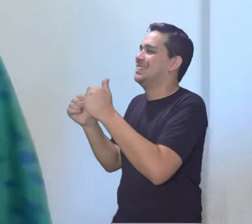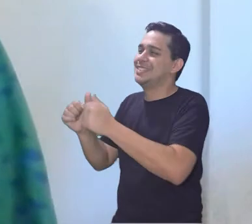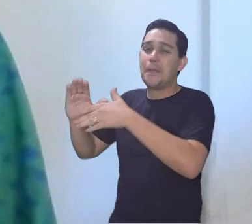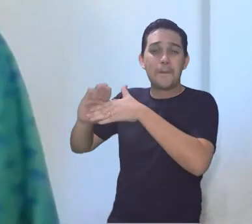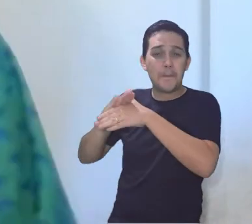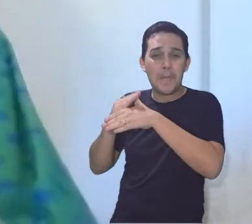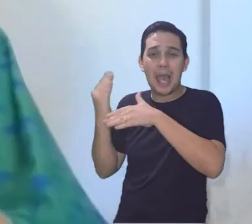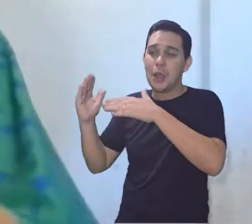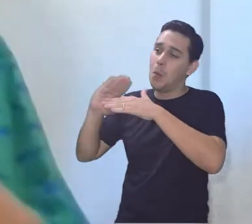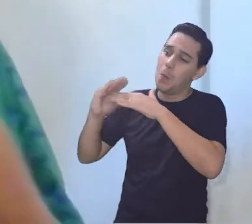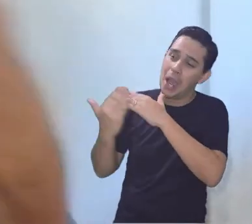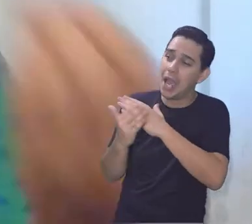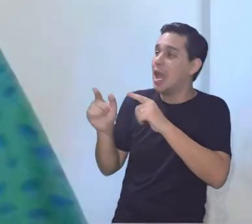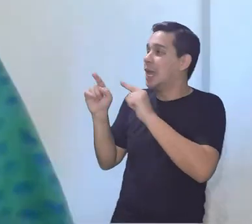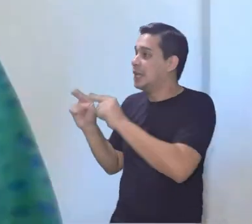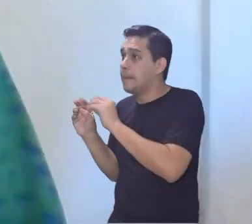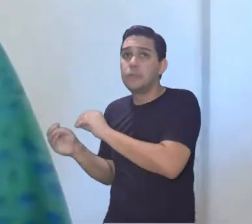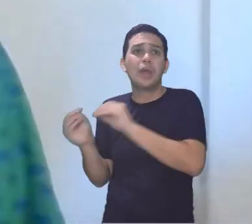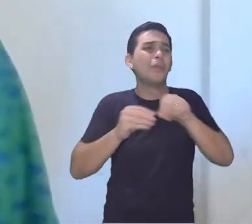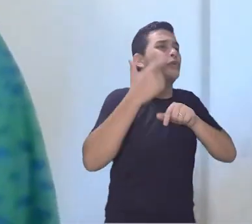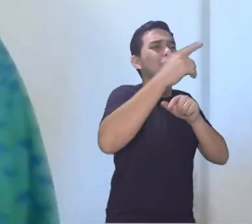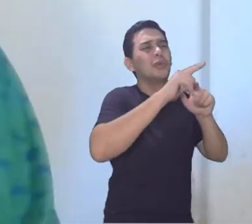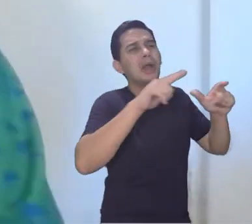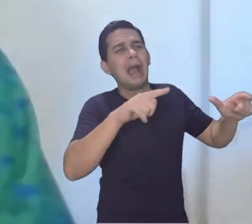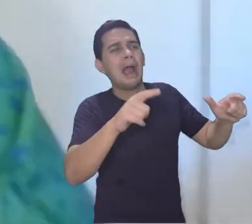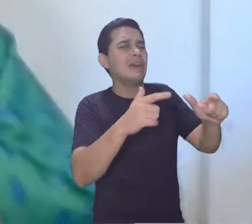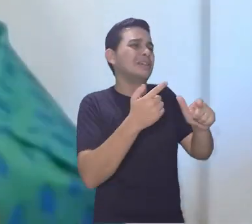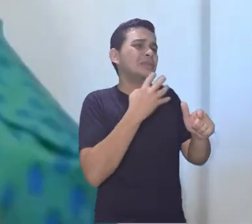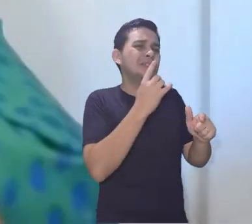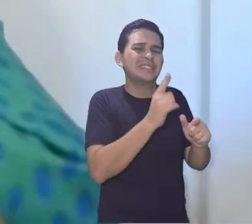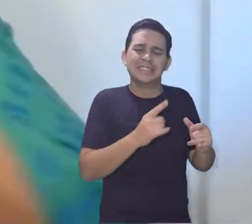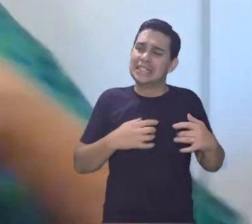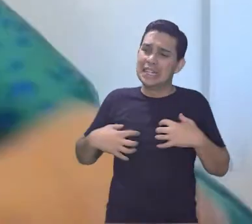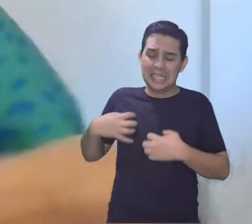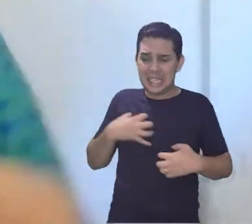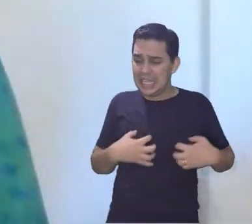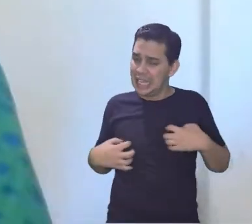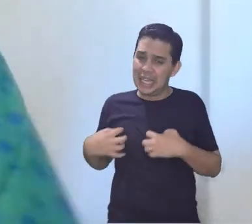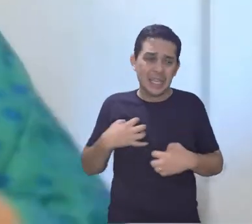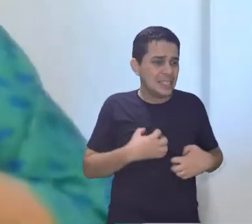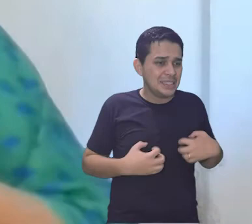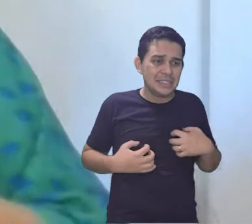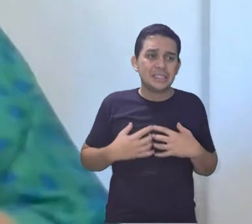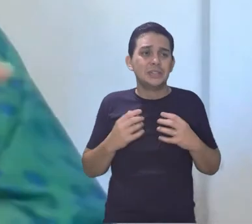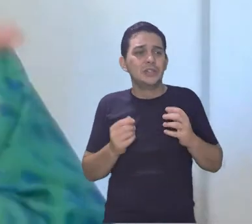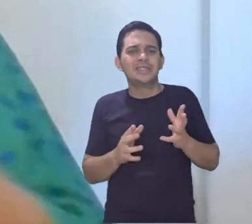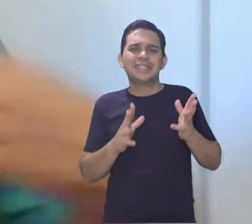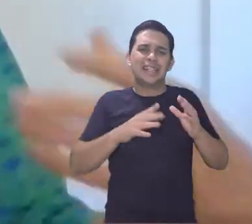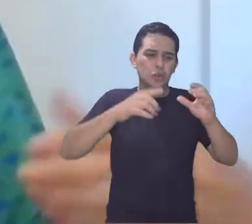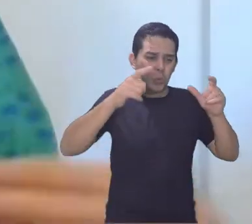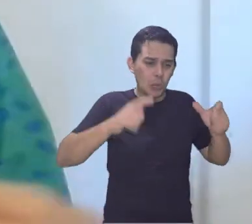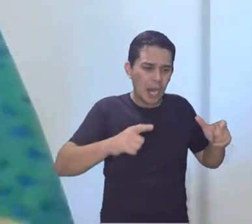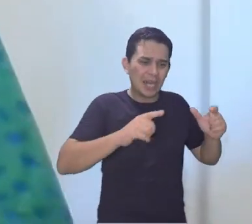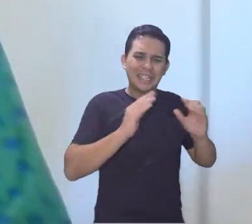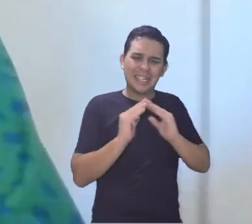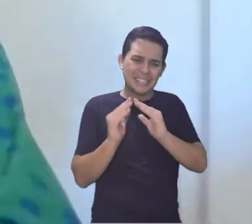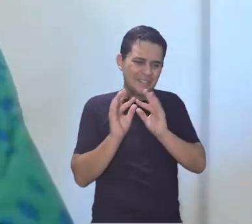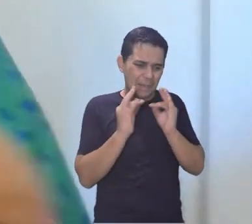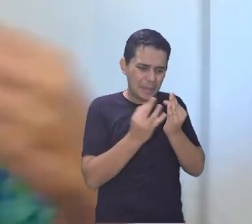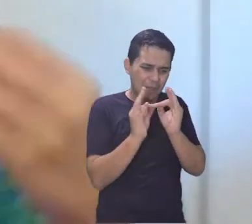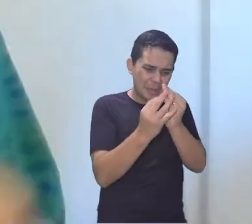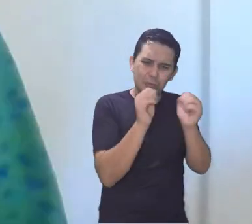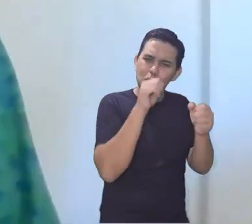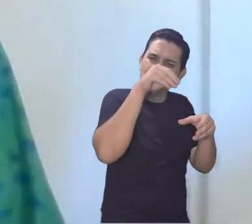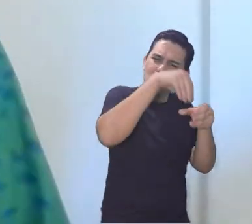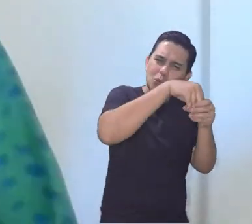bairro, e estar num abrigo, né? com outras pessoas, aquelas